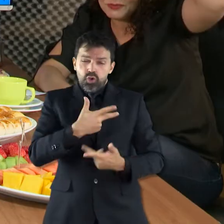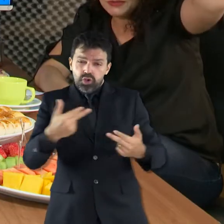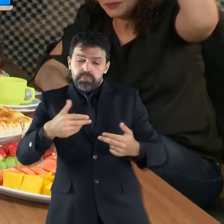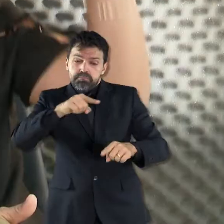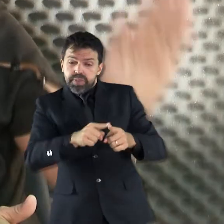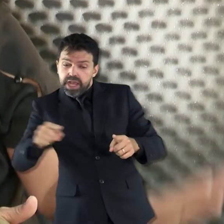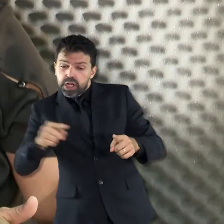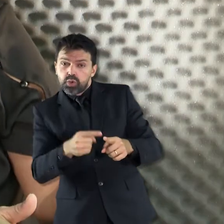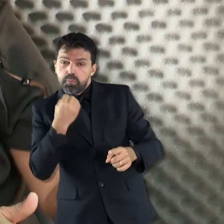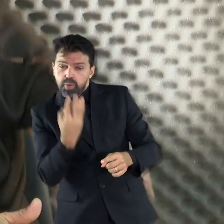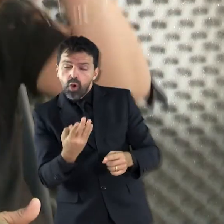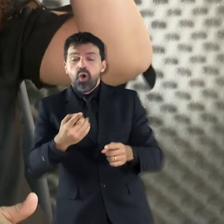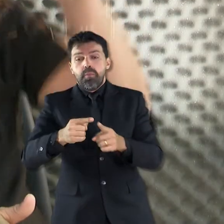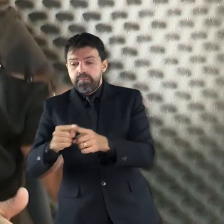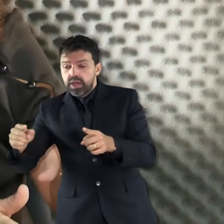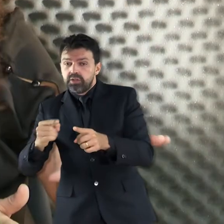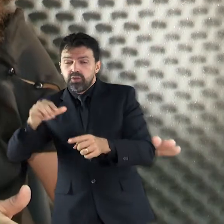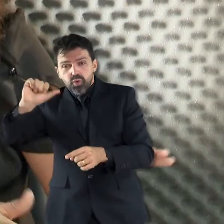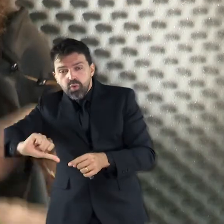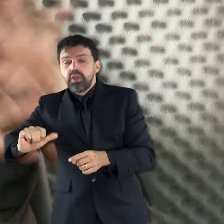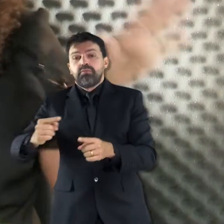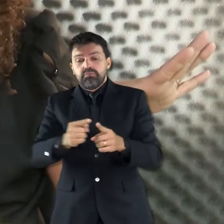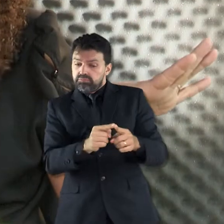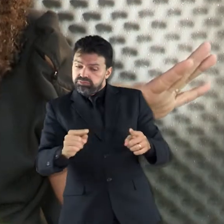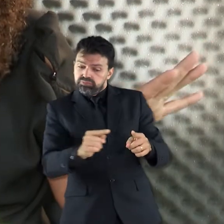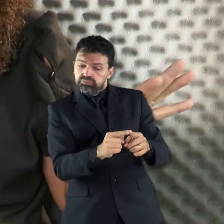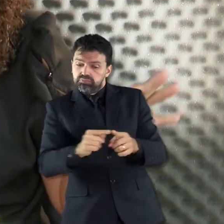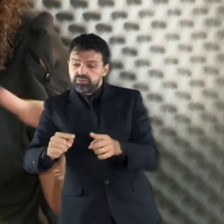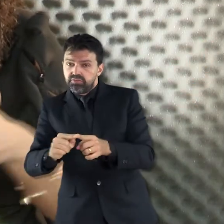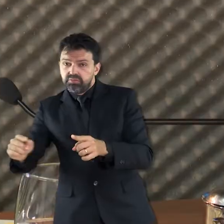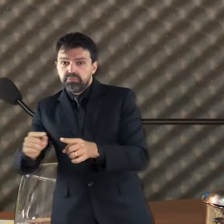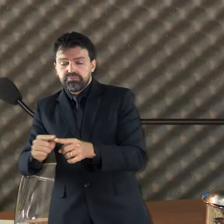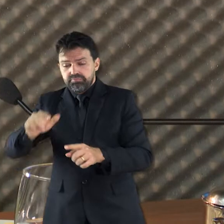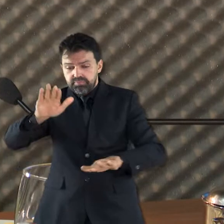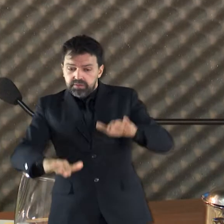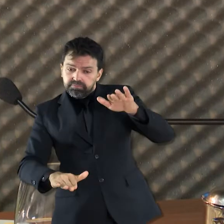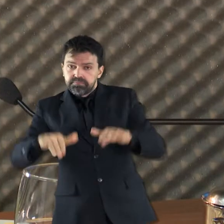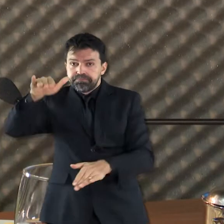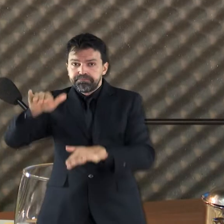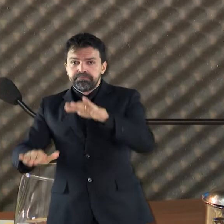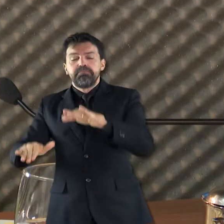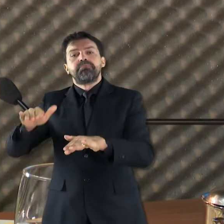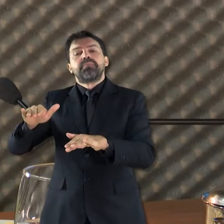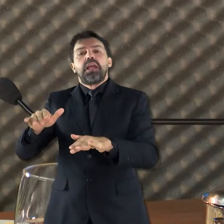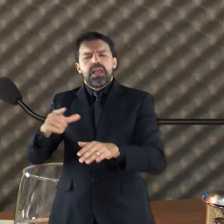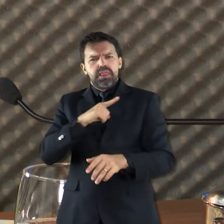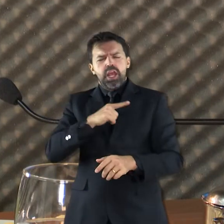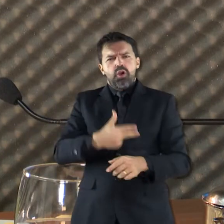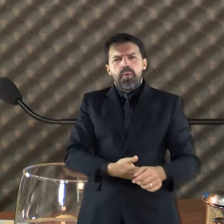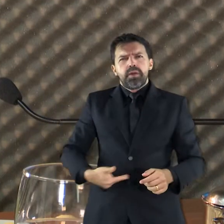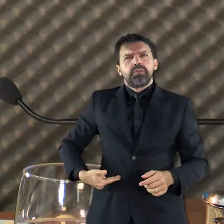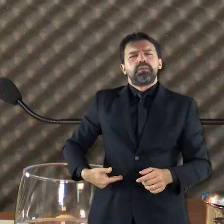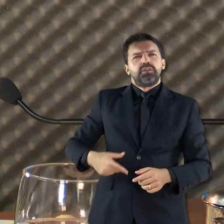tempo subindo, depois passa um tempo descendo, depois sobe um pouquinho, desce um pouquinho. E não é regular, né? A operação foi em dezembro, dia